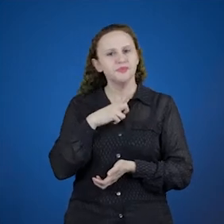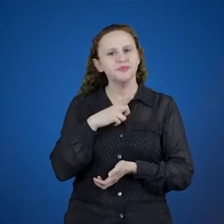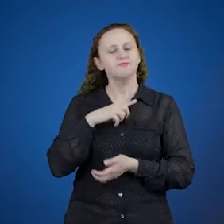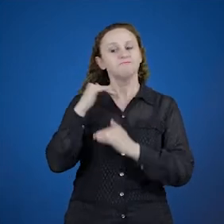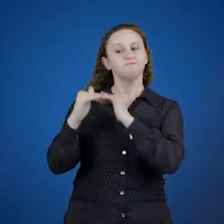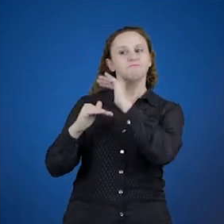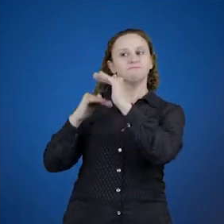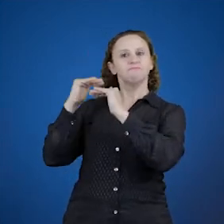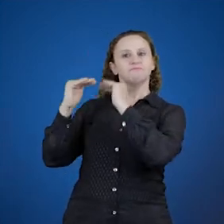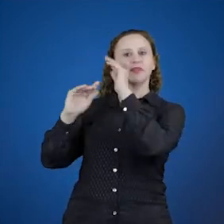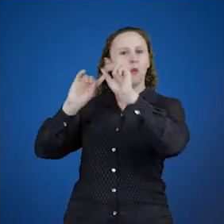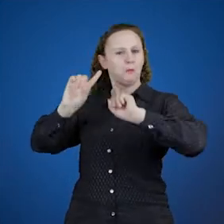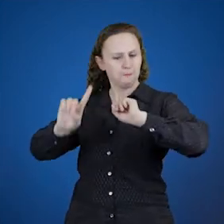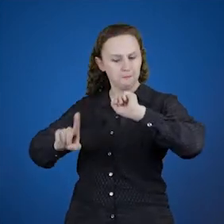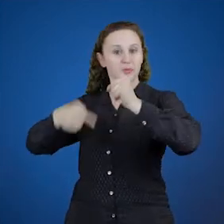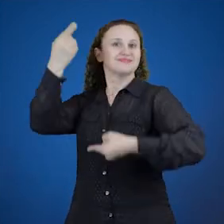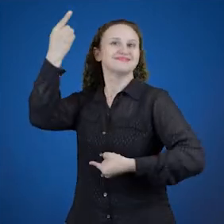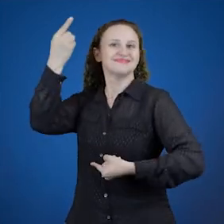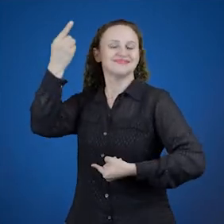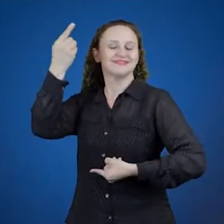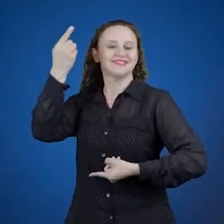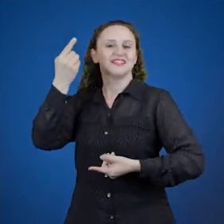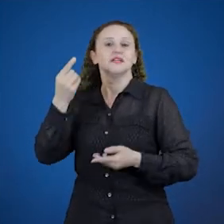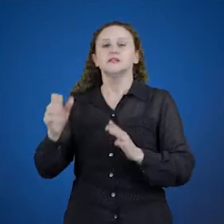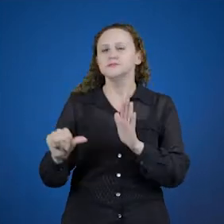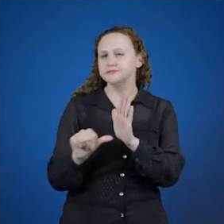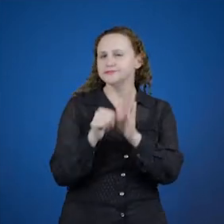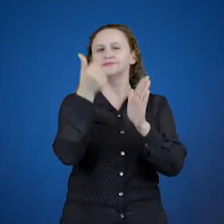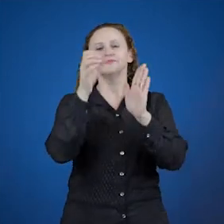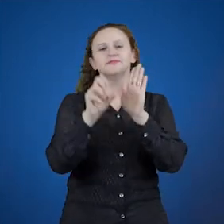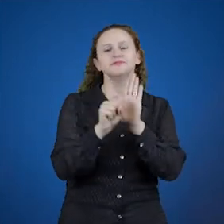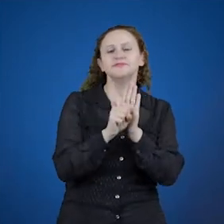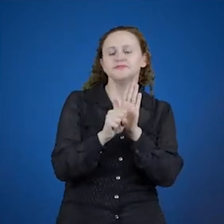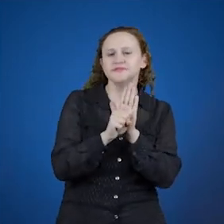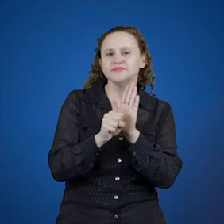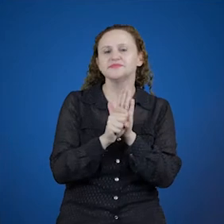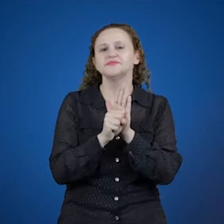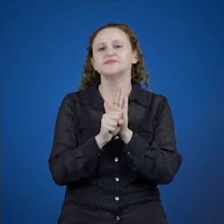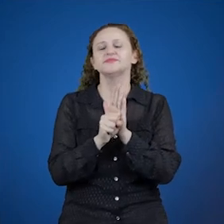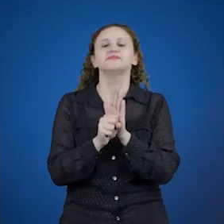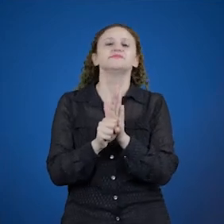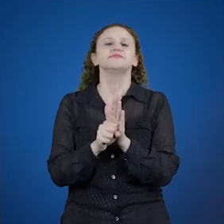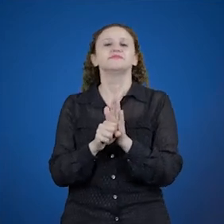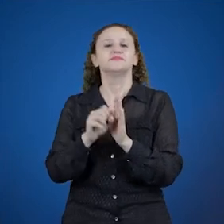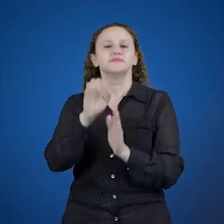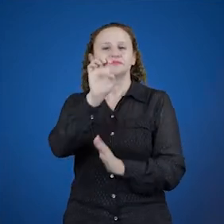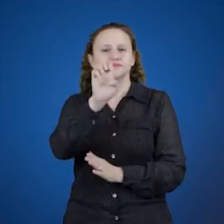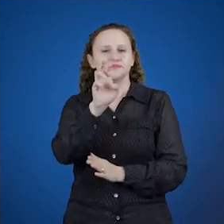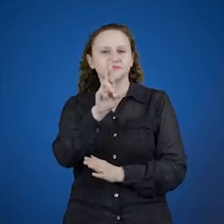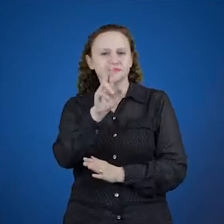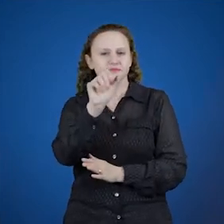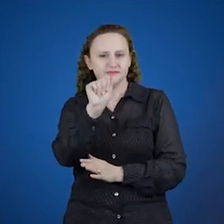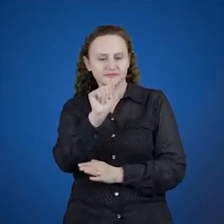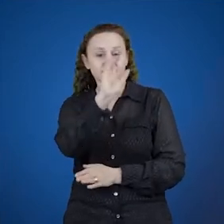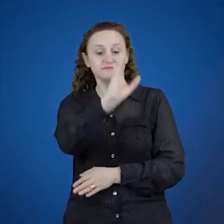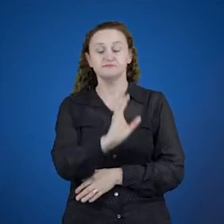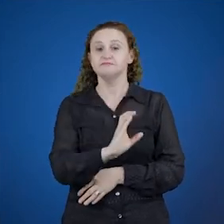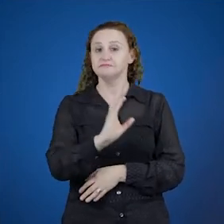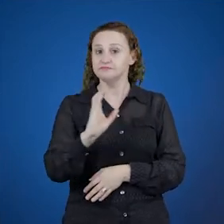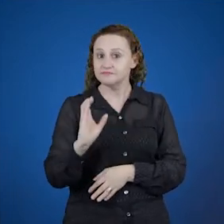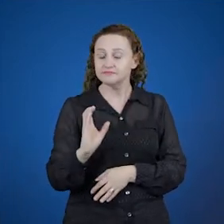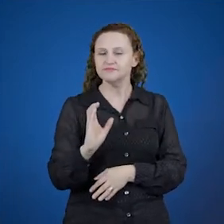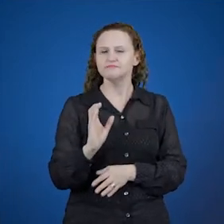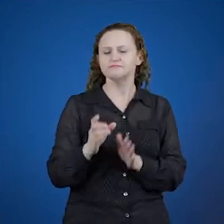esplendor quer dizer o auge do latim foi no primeiro século da era Cristã entro